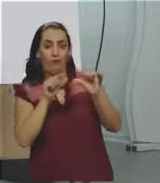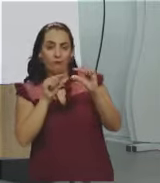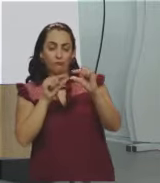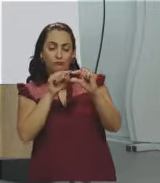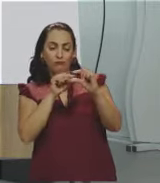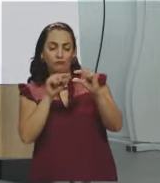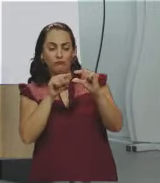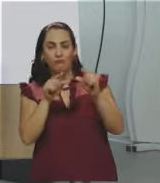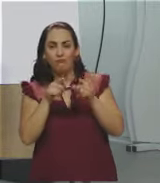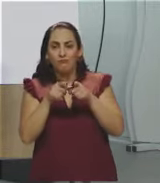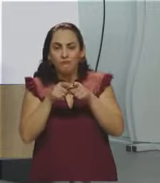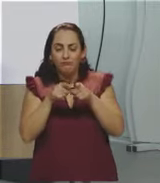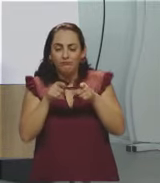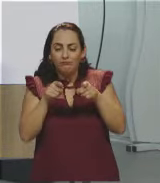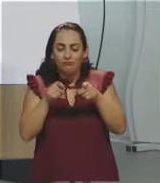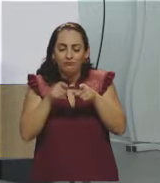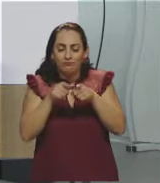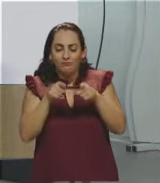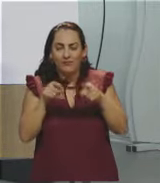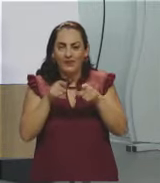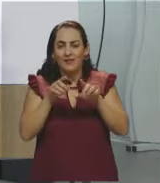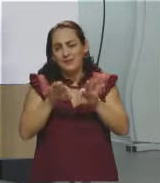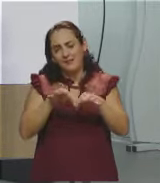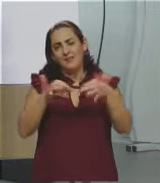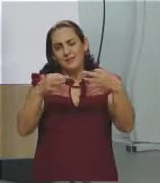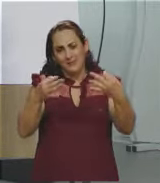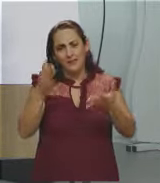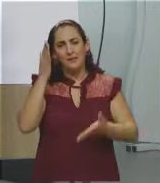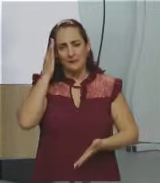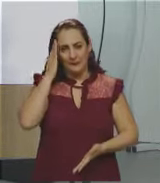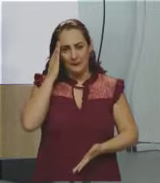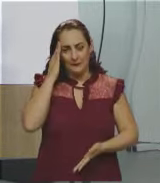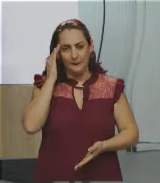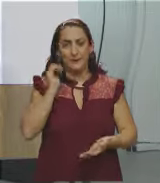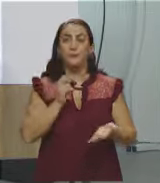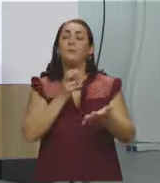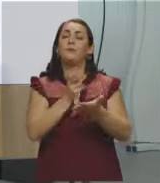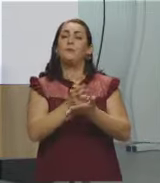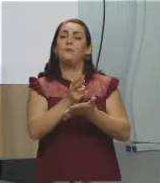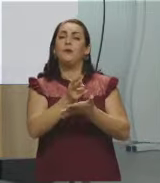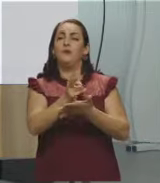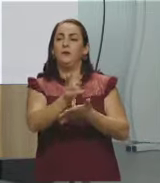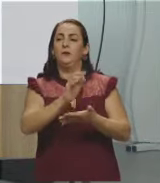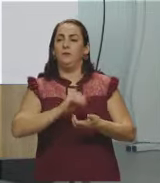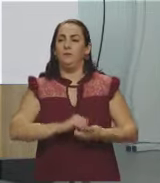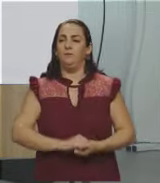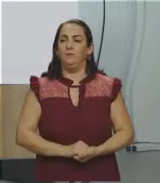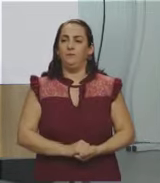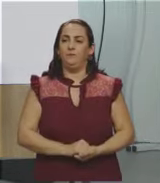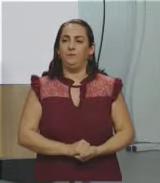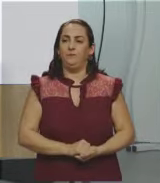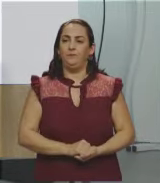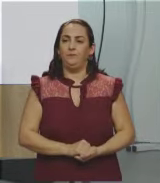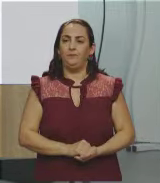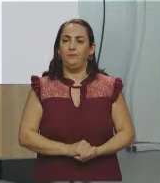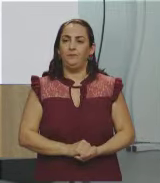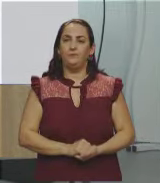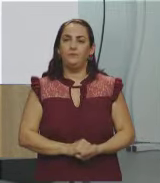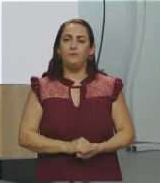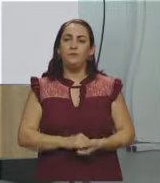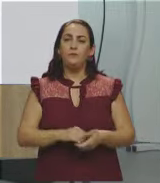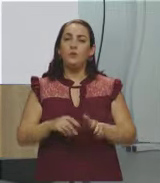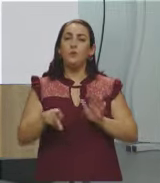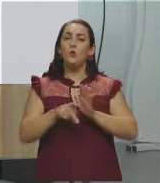tranquilo, bem simples de entender. Beleza? Gente, continuando aqui, eu quero falar um pouco sobre algumas coisas que vão além